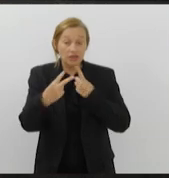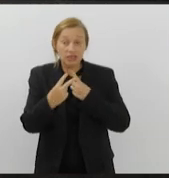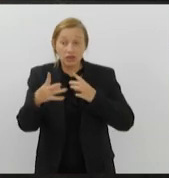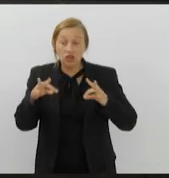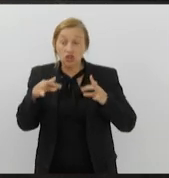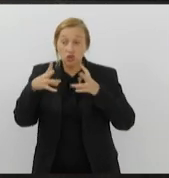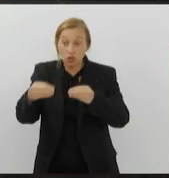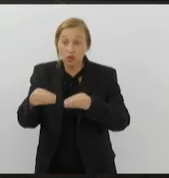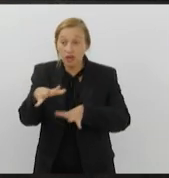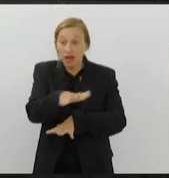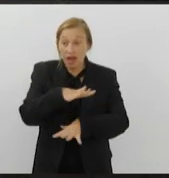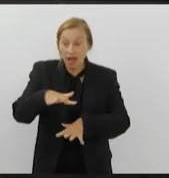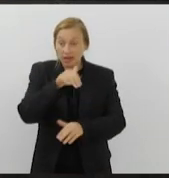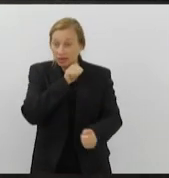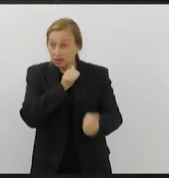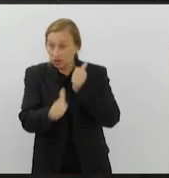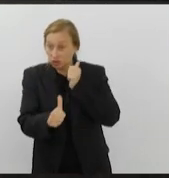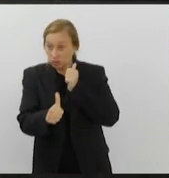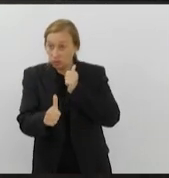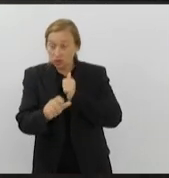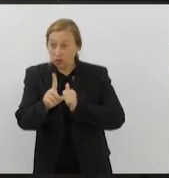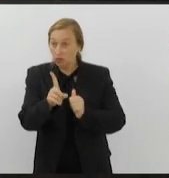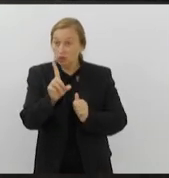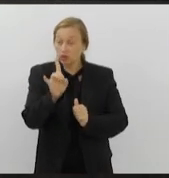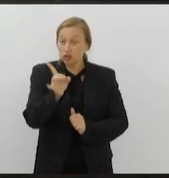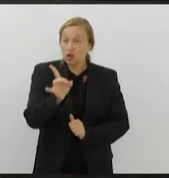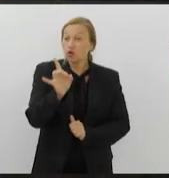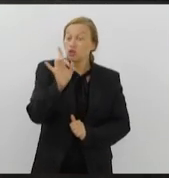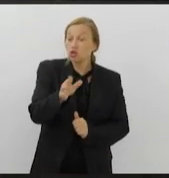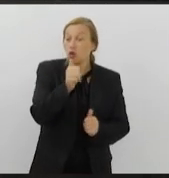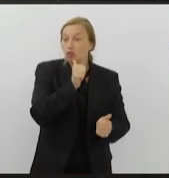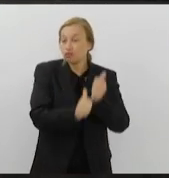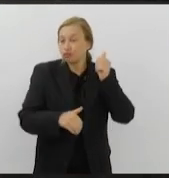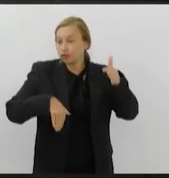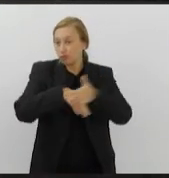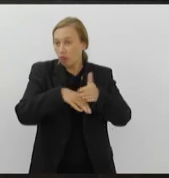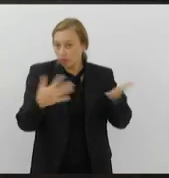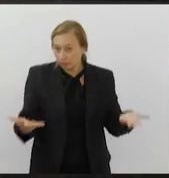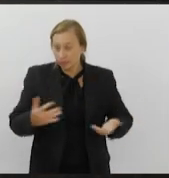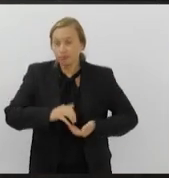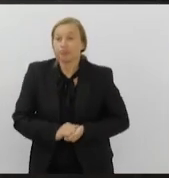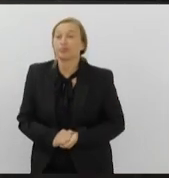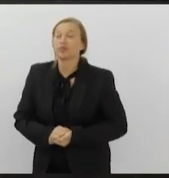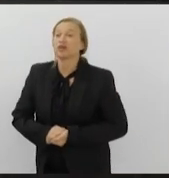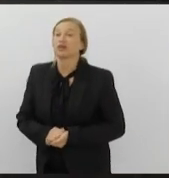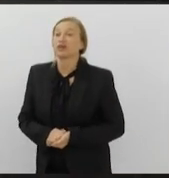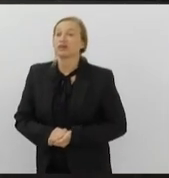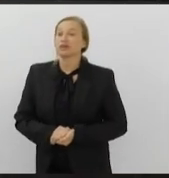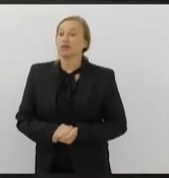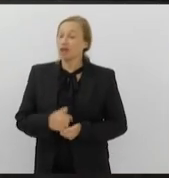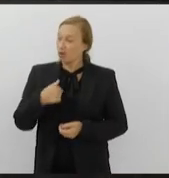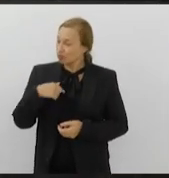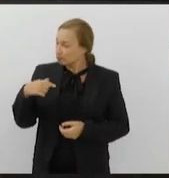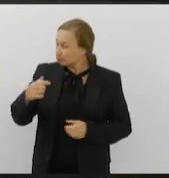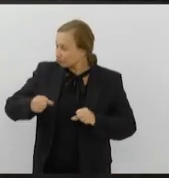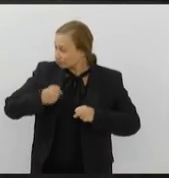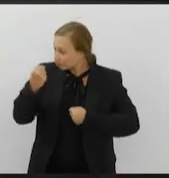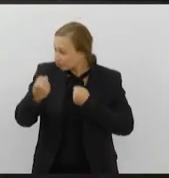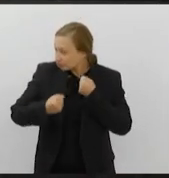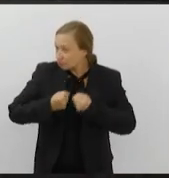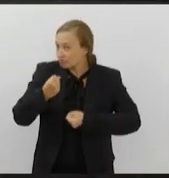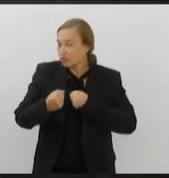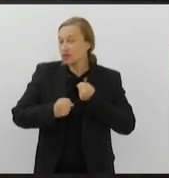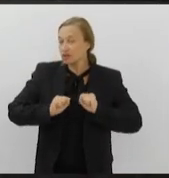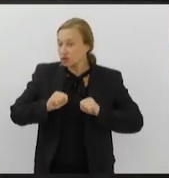todas as modalidades esportivas. É esse chamamento. Eu um dia corri e continuei correndo, e